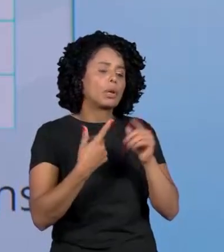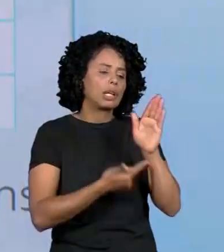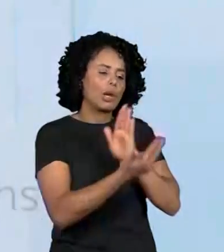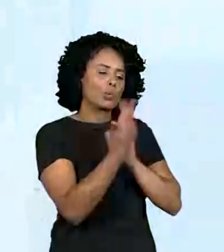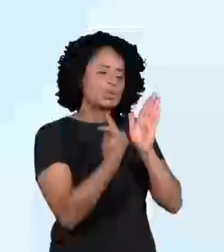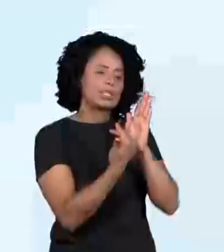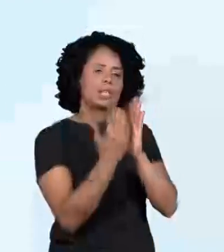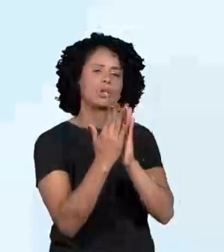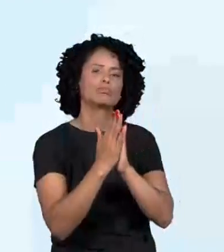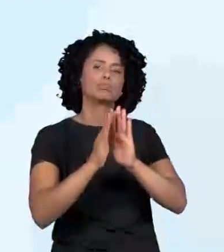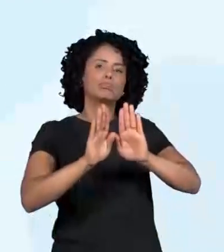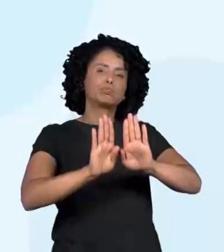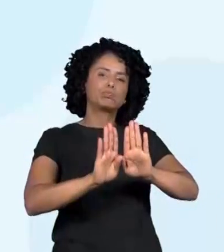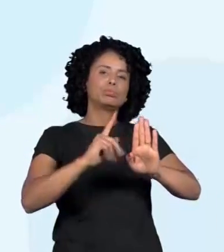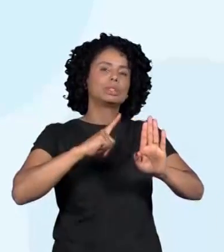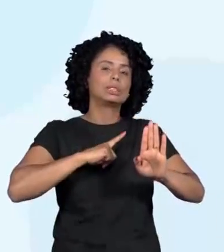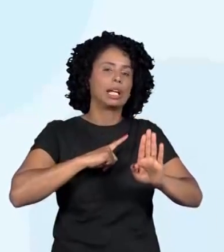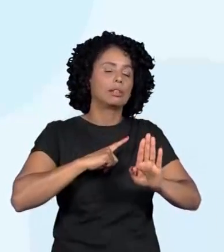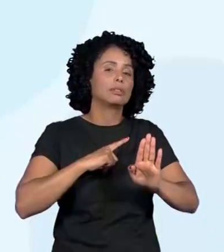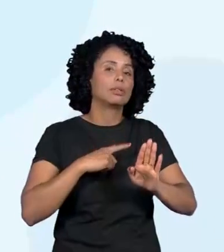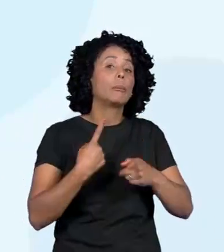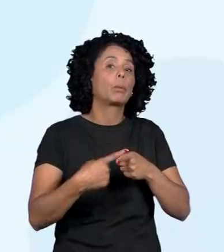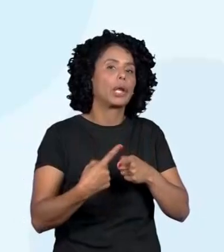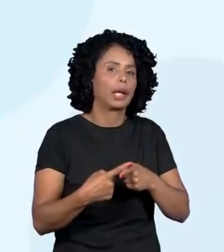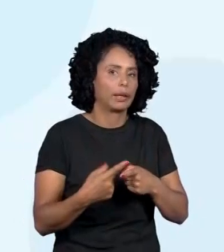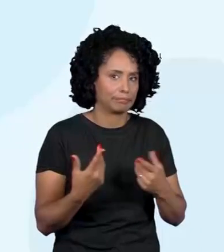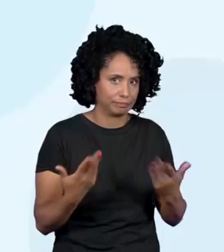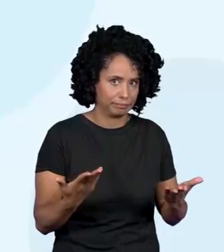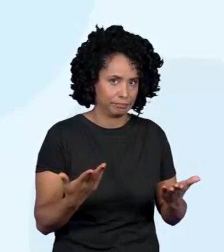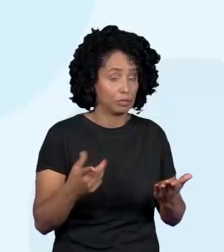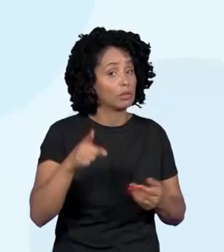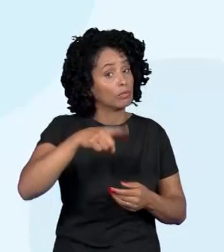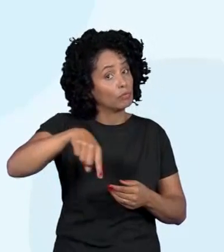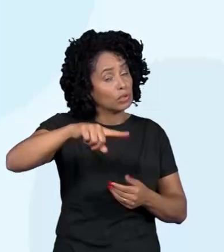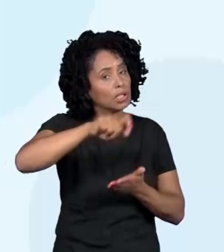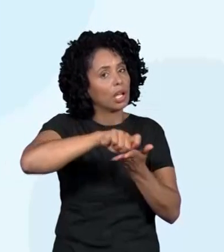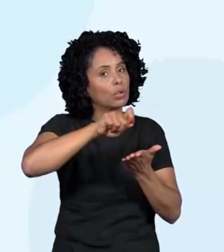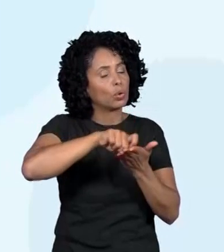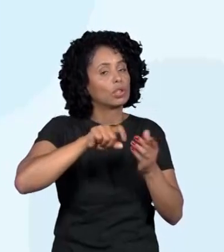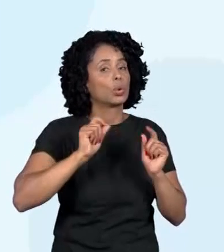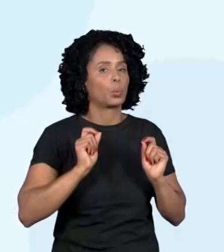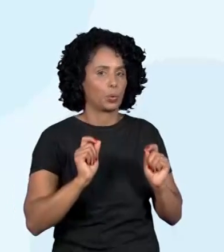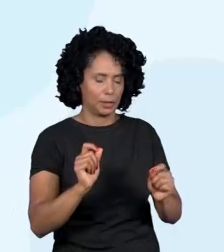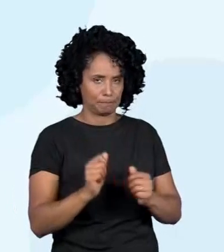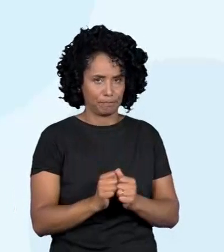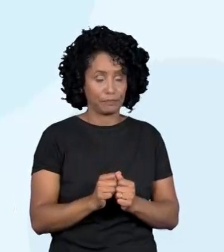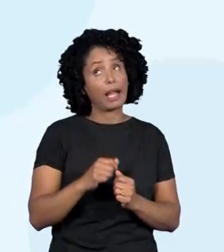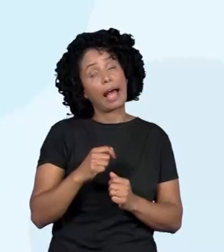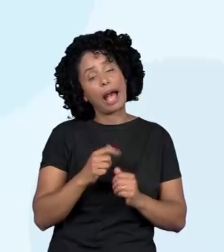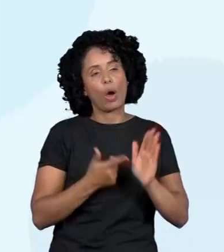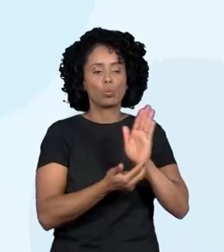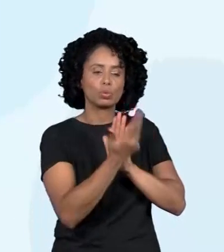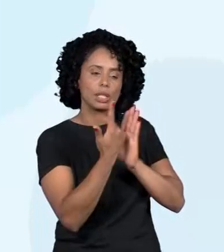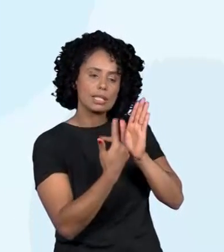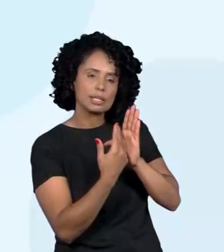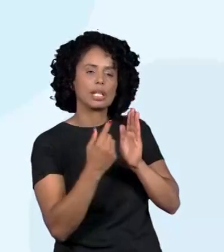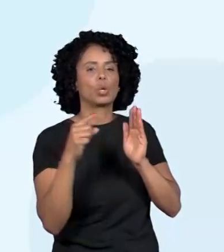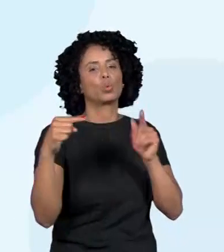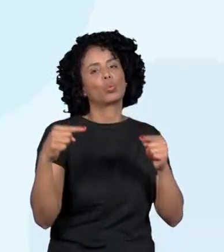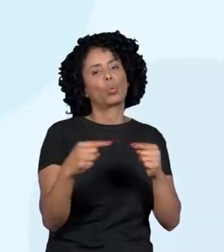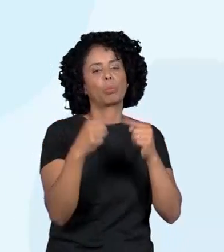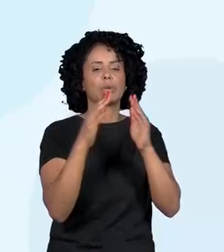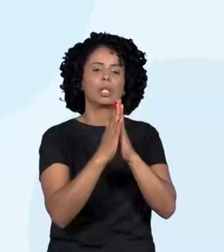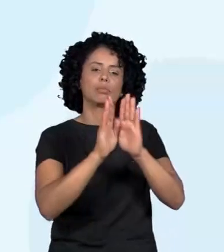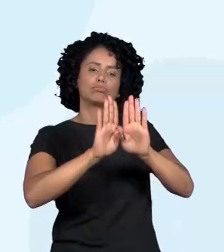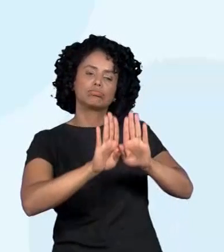registrar aí no caderno de vocês. Vão registrar que ela é simétrica, porque quando a gente faz um eixo na